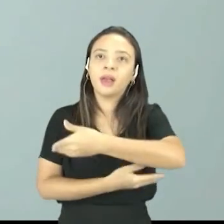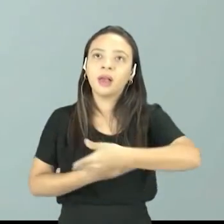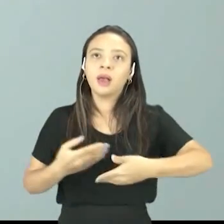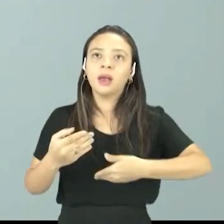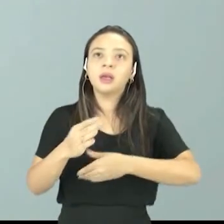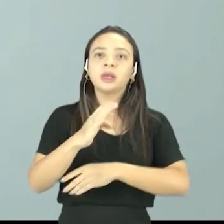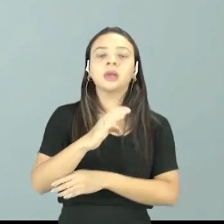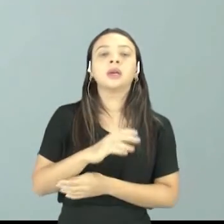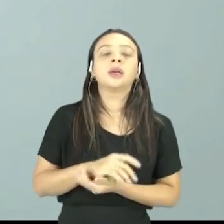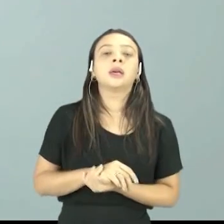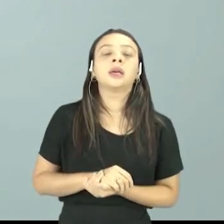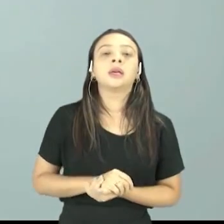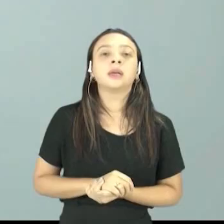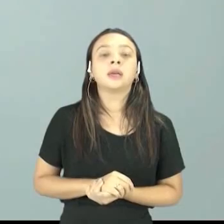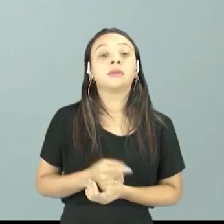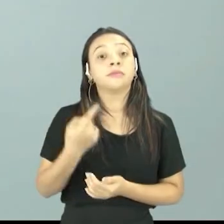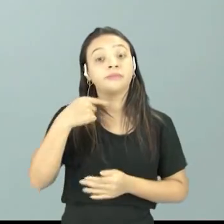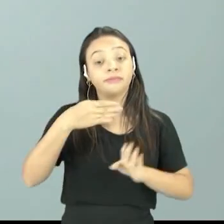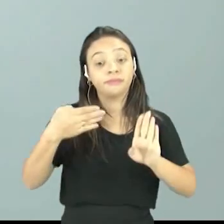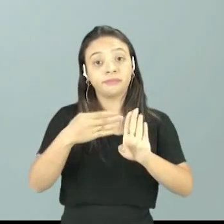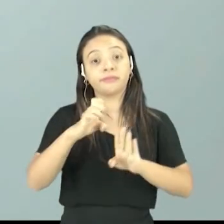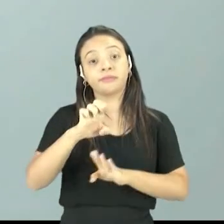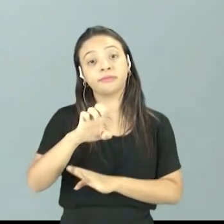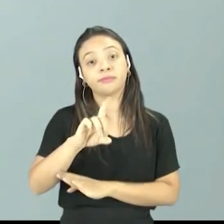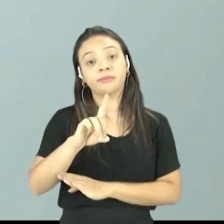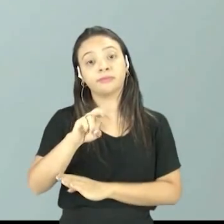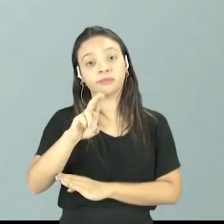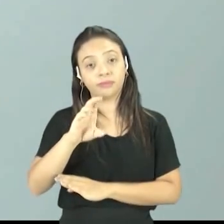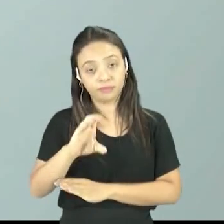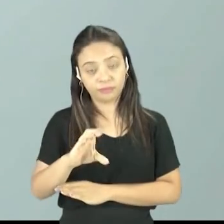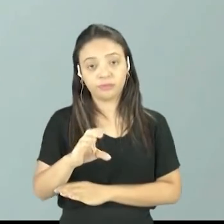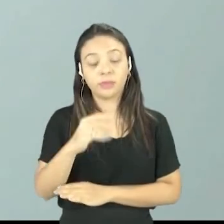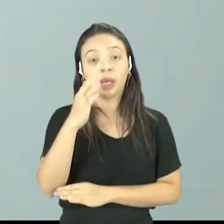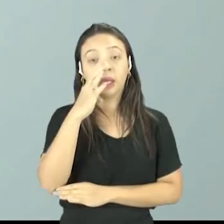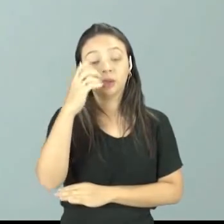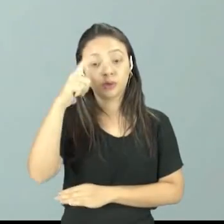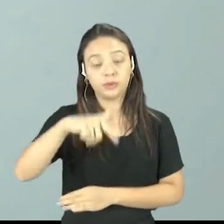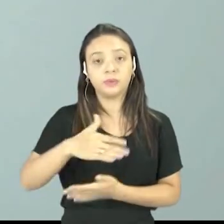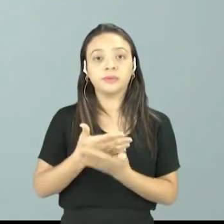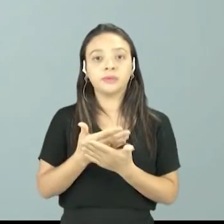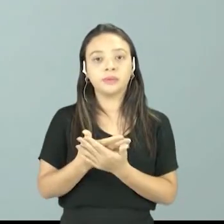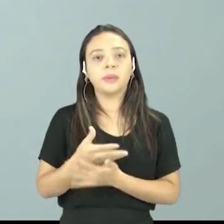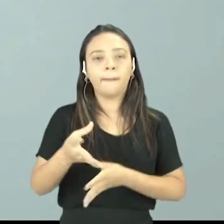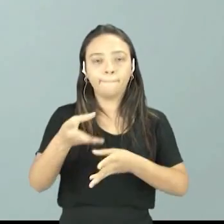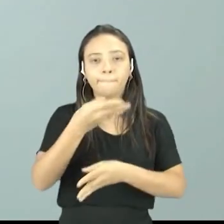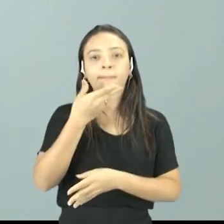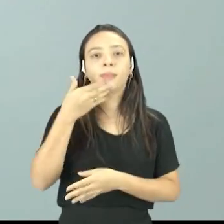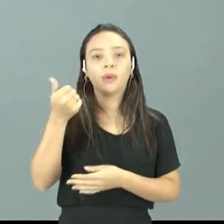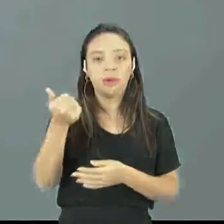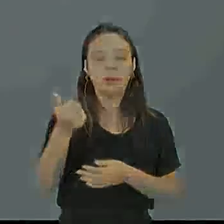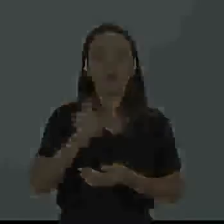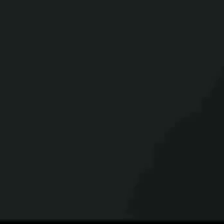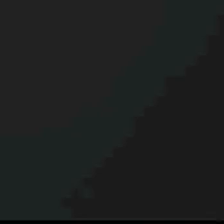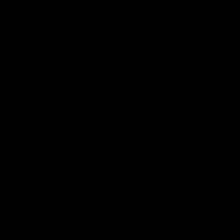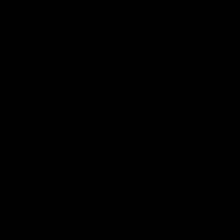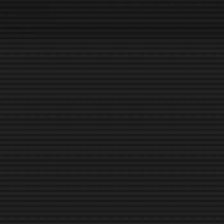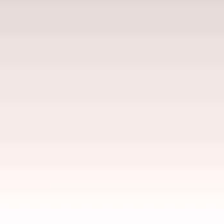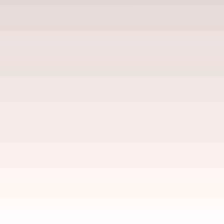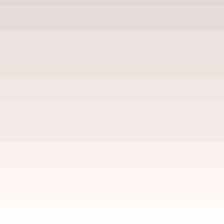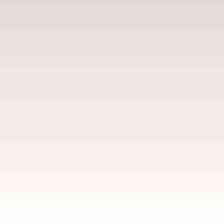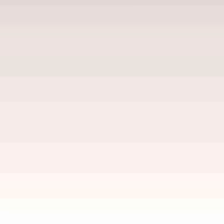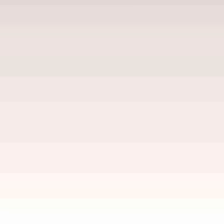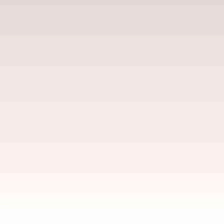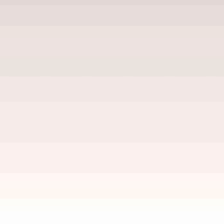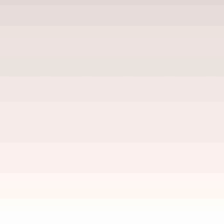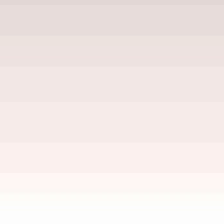Euler. Depois, compareça na plataforma da Secretaria, assista essa aula novamente para consolidar o conteúdo. Até a próxima e bons estudos!